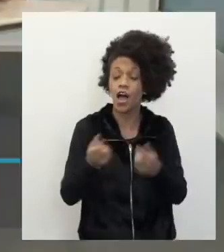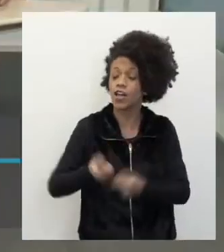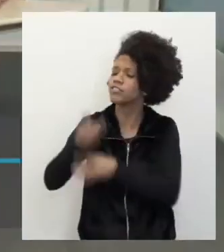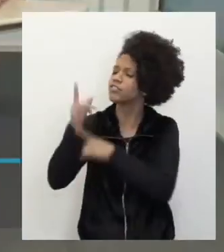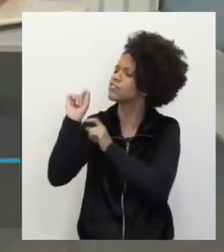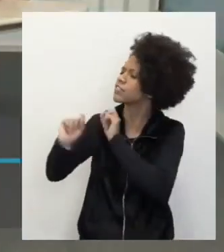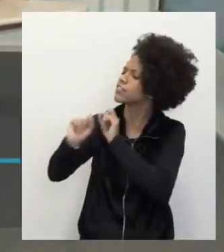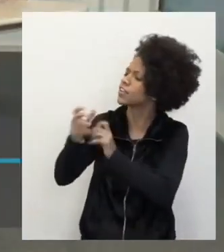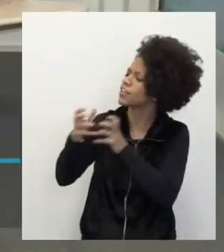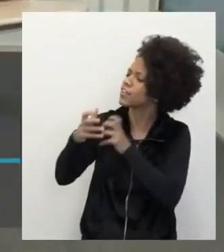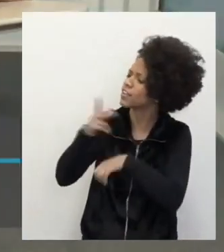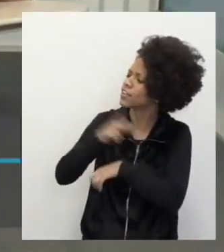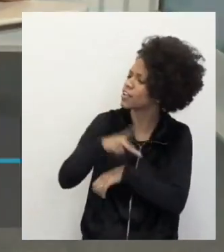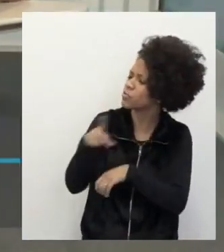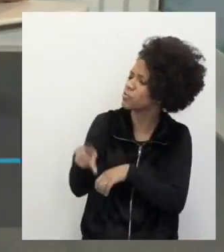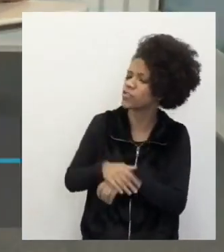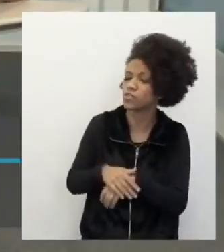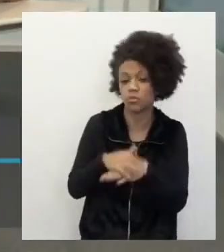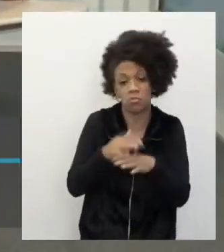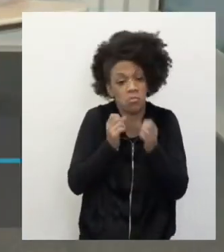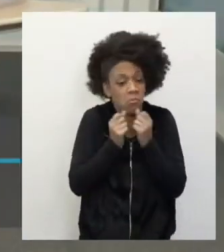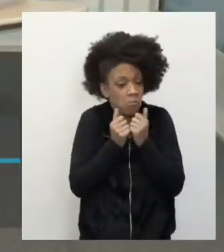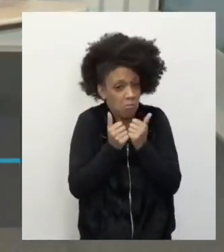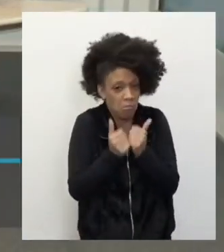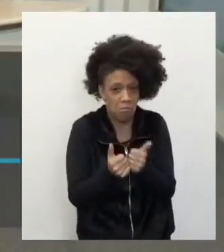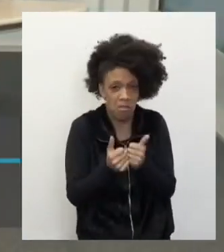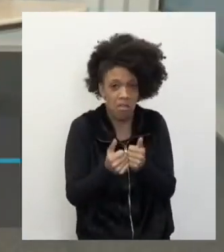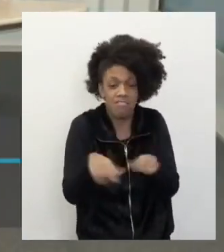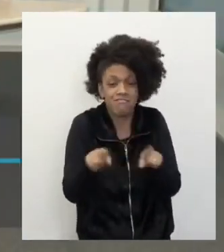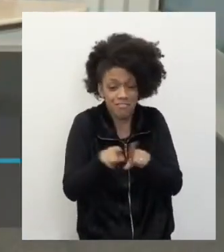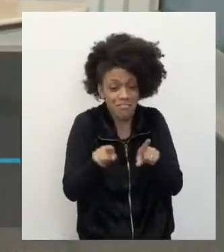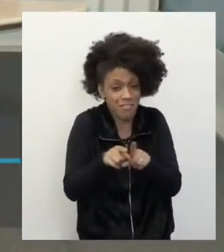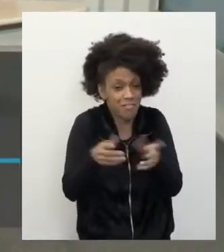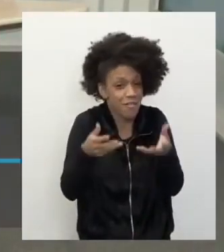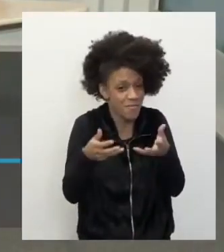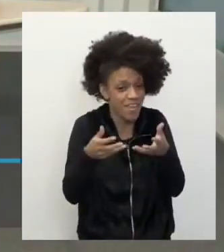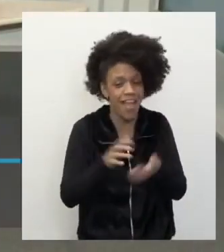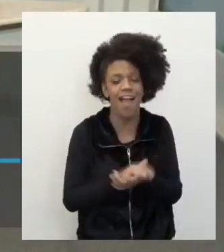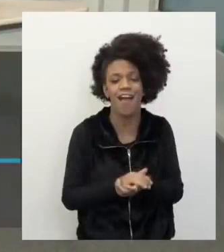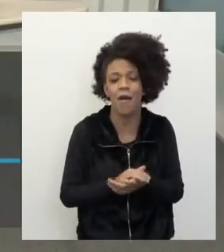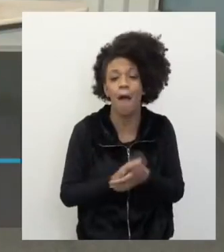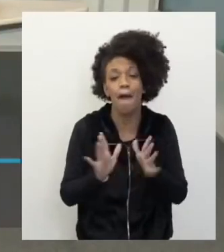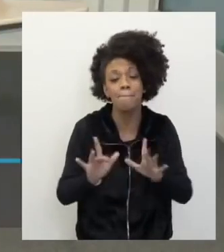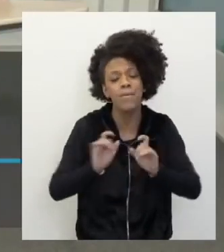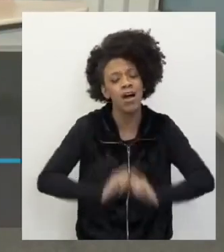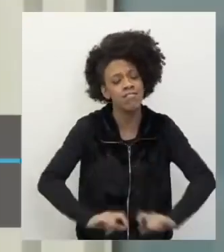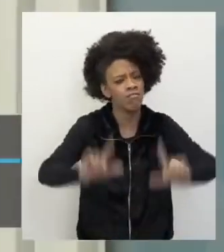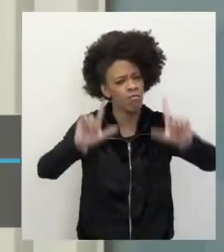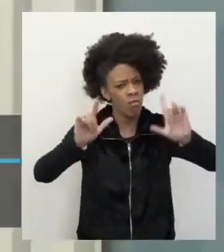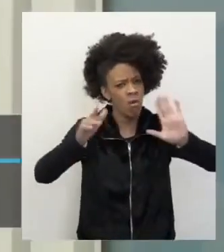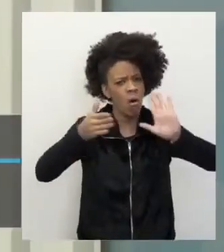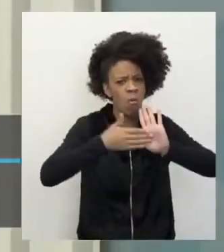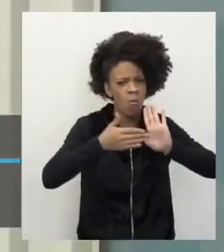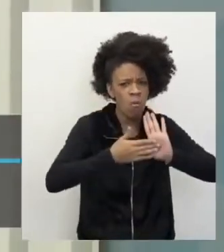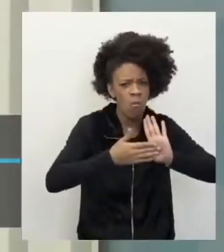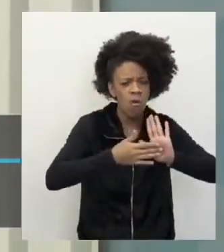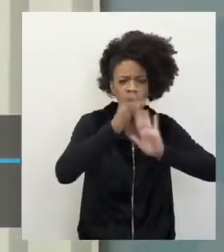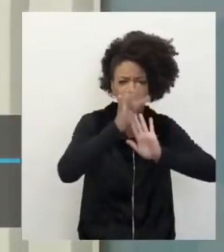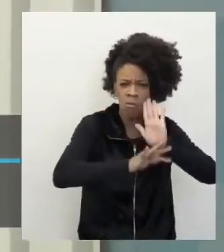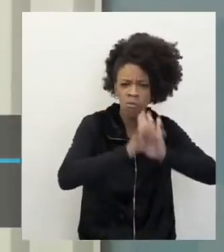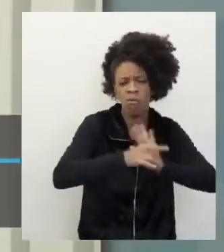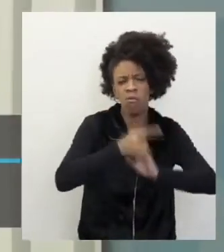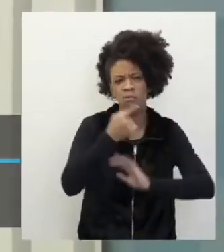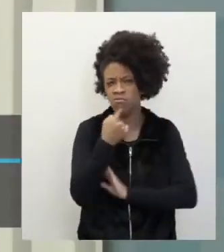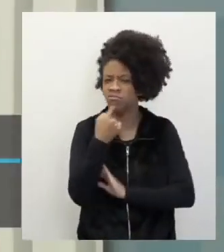que quer ser professora. Nossa. Mas assim, tudo bem, eu também quero. Mas com o slogan e com aquele texto, você